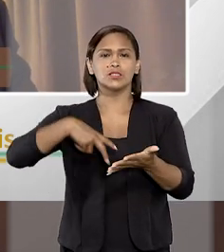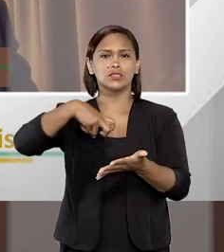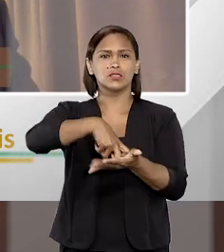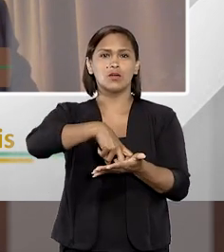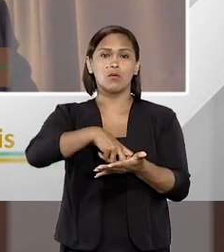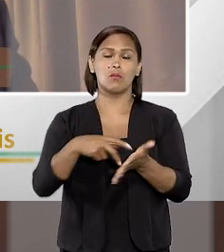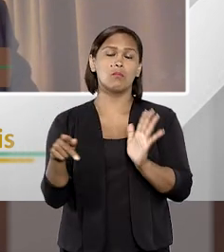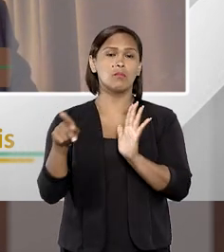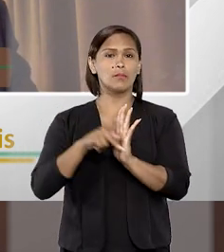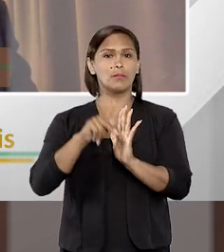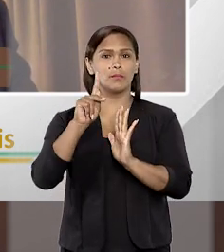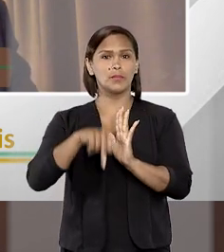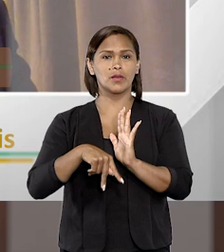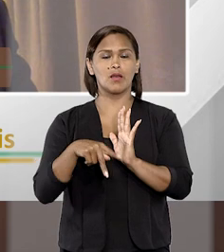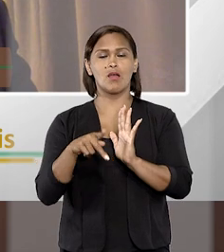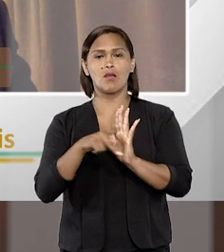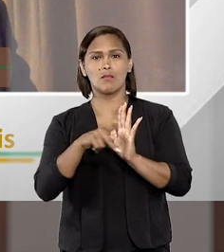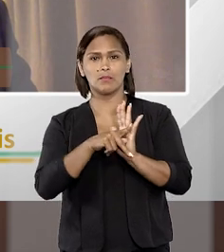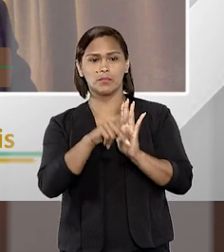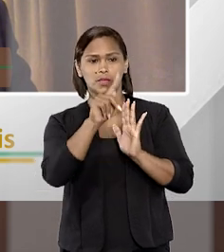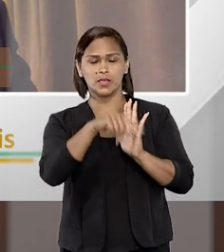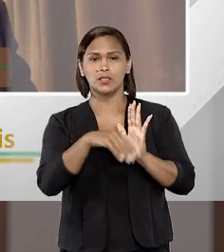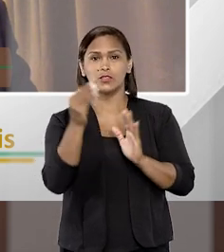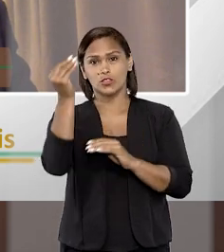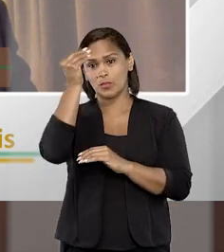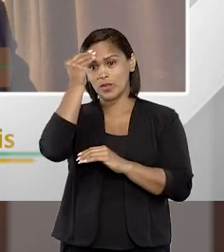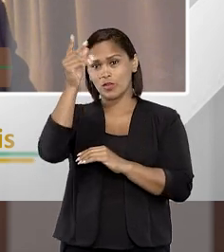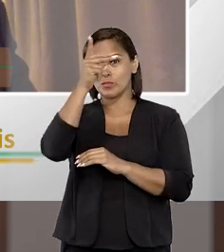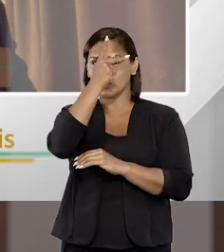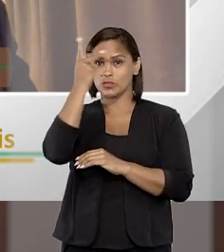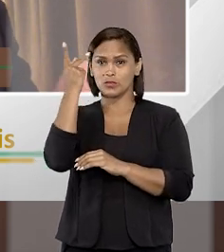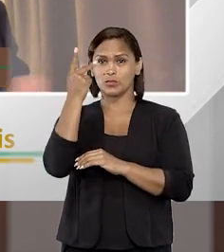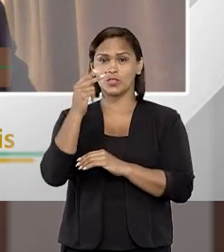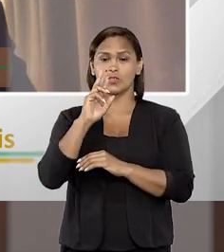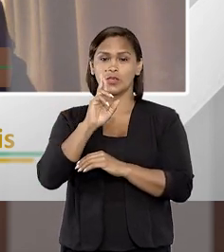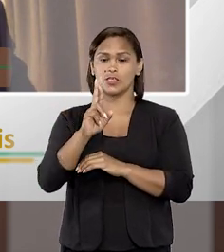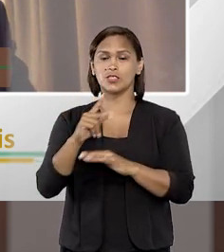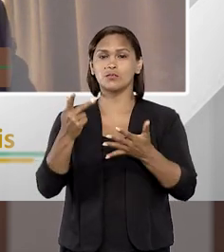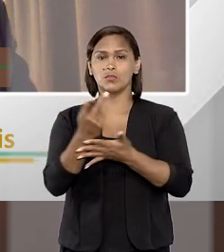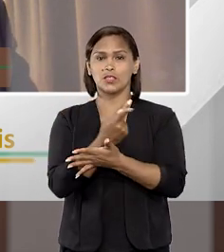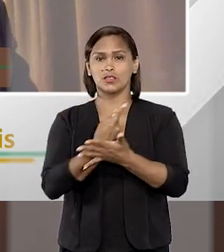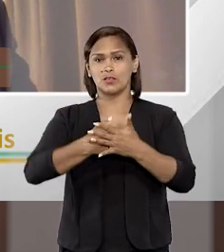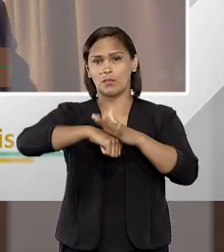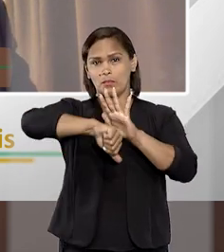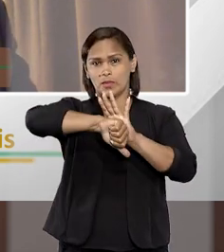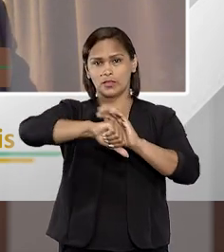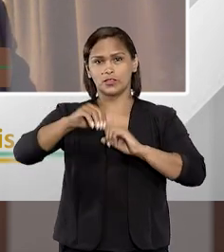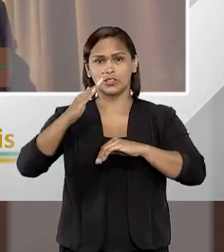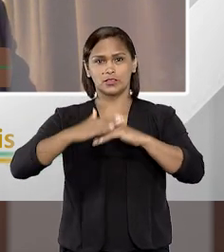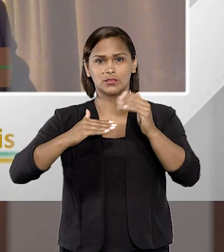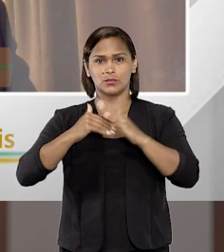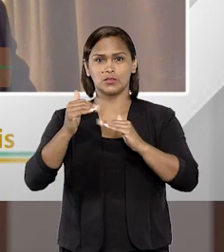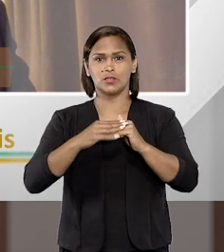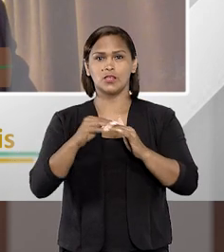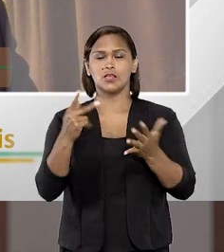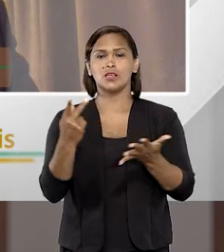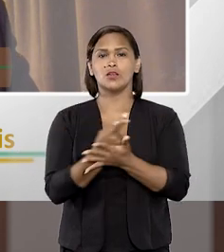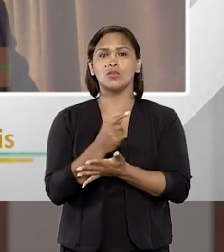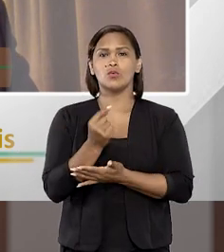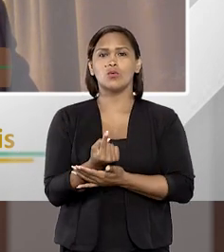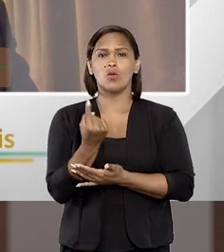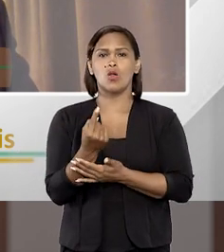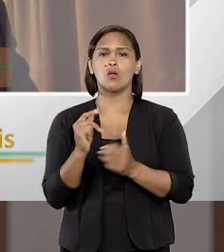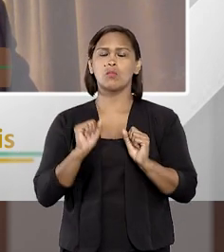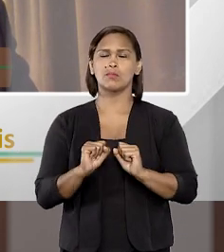convicção apropriada sobre a culpabilidade de alguém respeito do fato criminoso ou seja uma situação